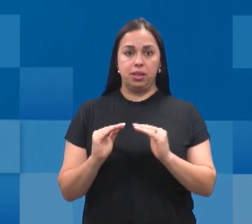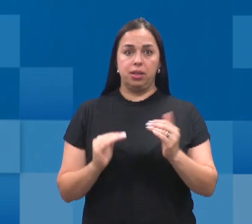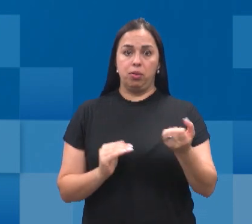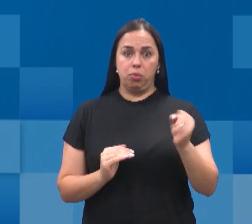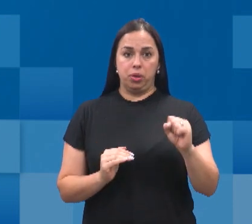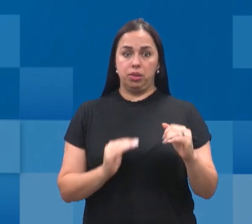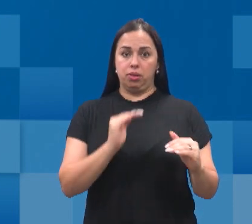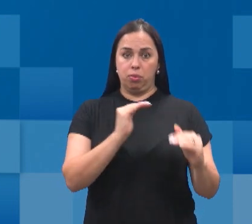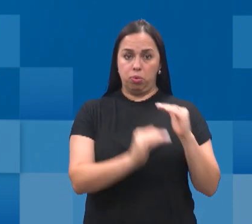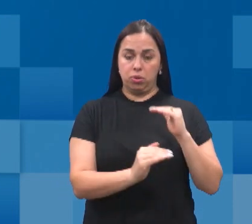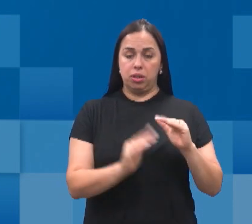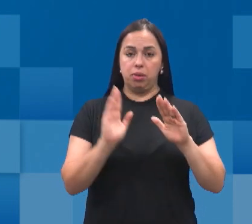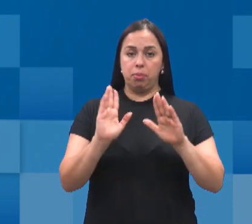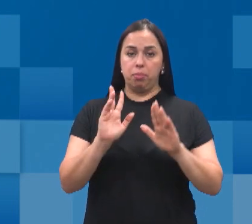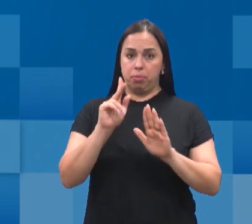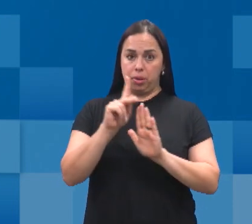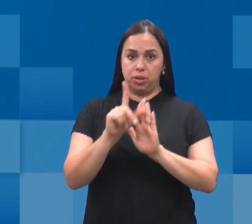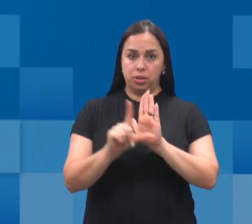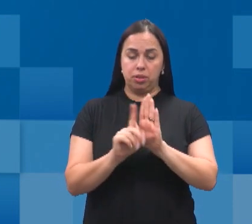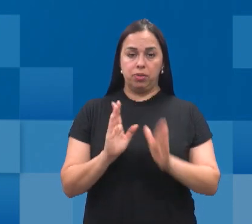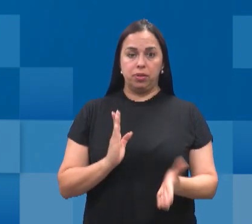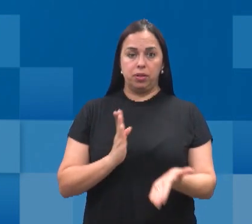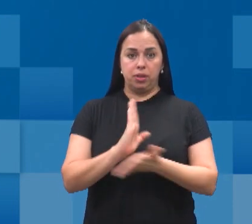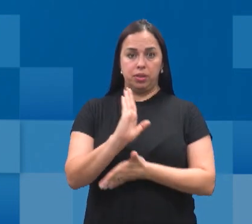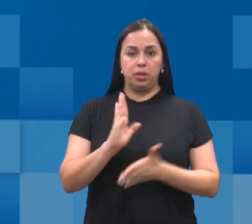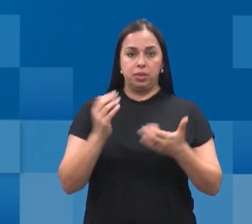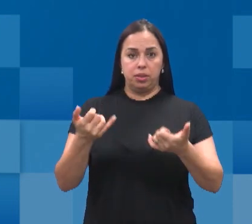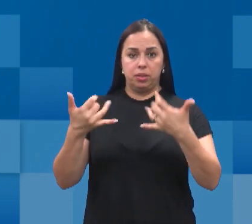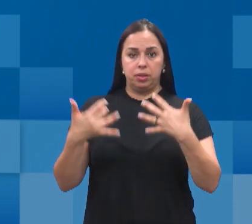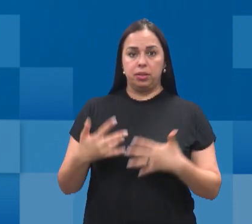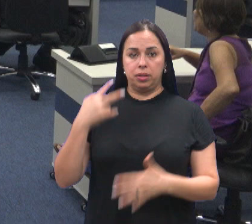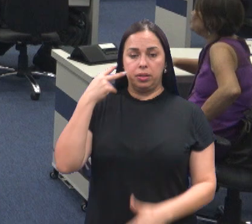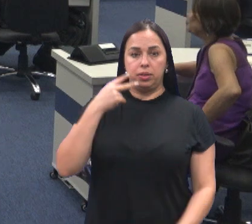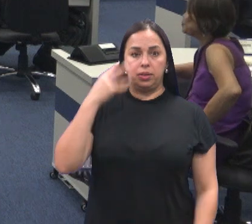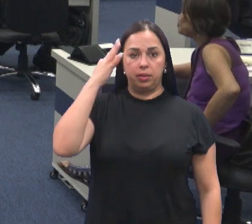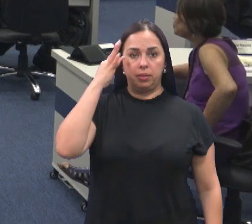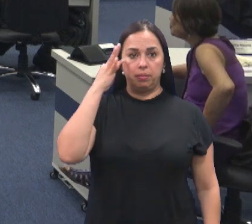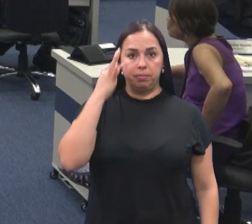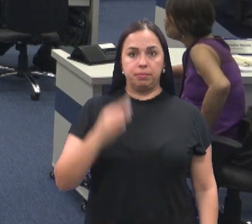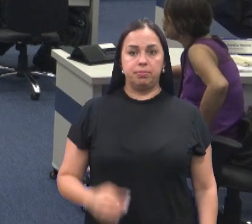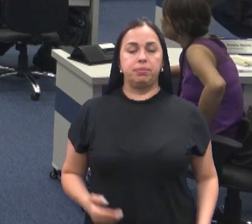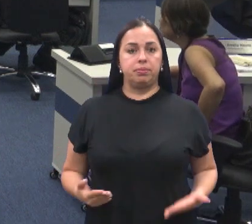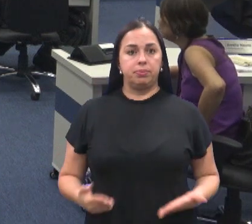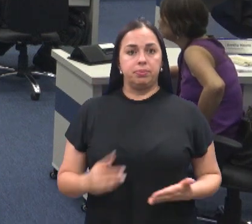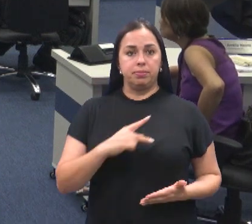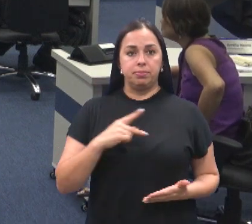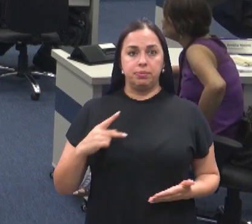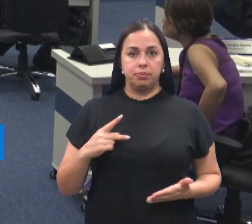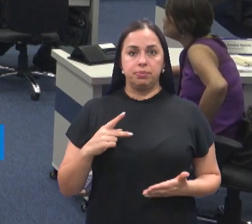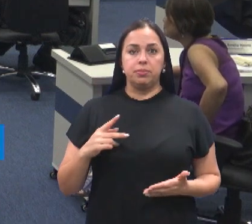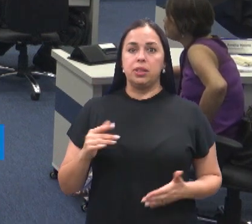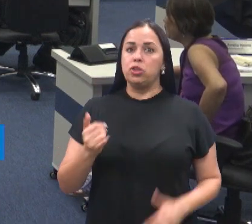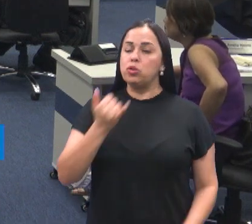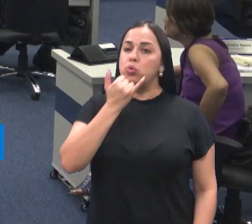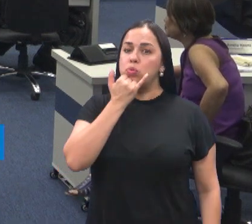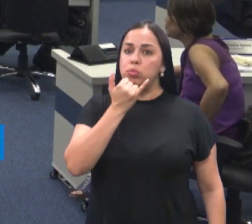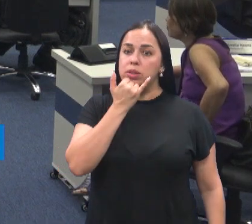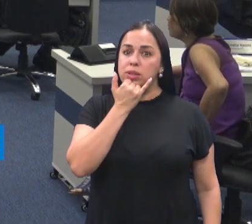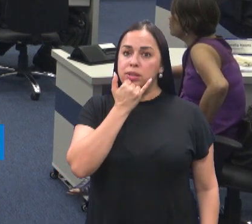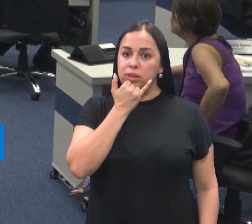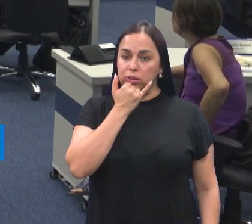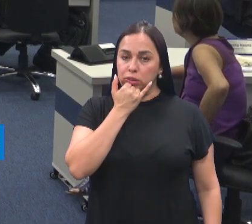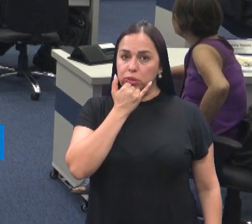projeto está aprovado. Justificativa de votação, o vereador Tomás Henrique. Senhor presidente, conversei Desculpa, antes. só um